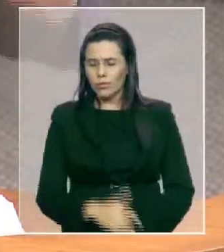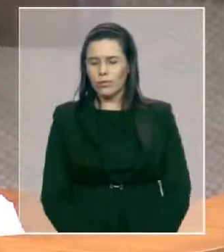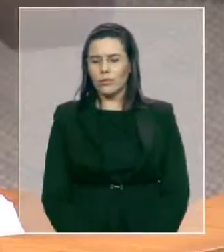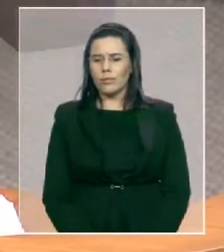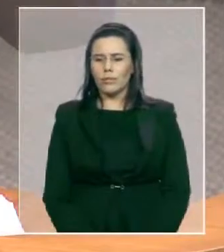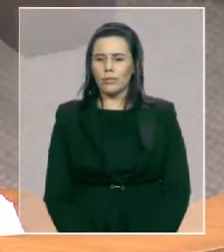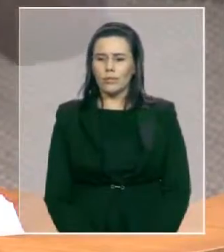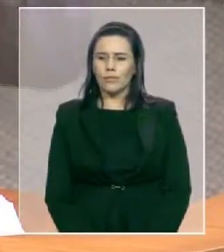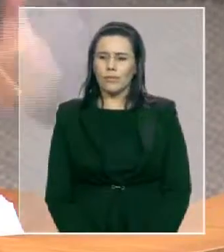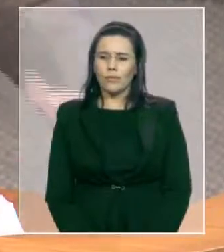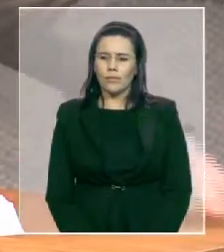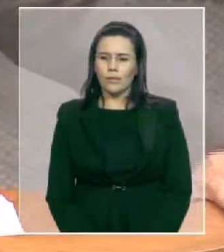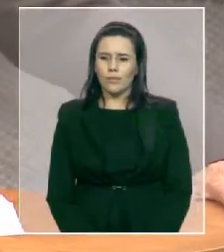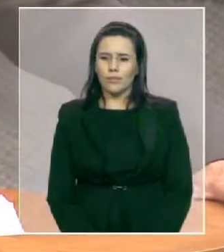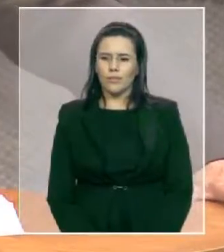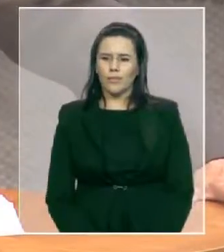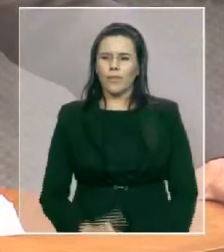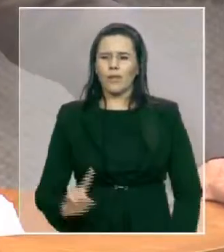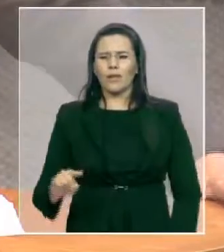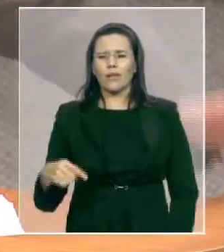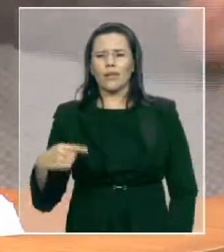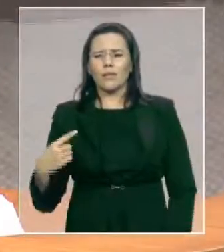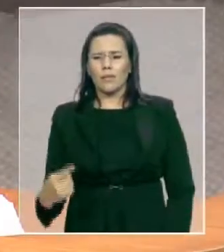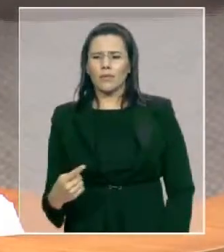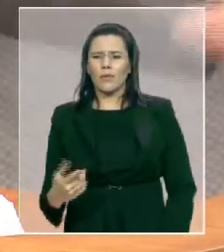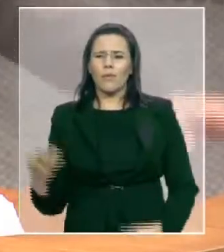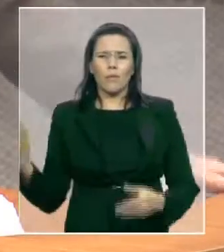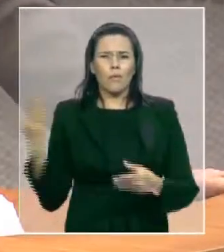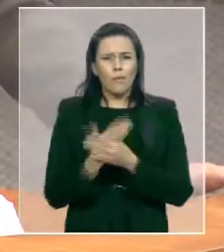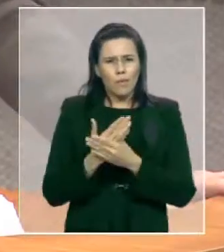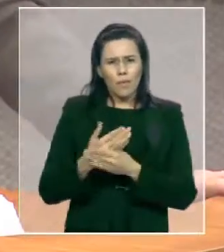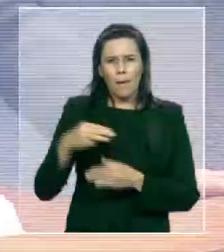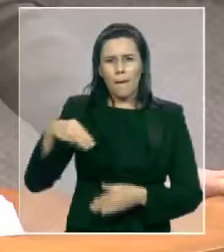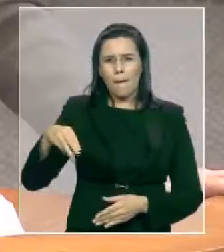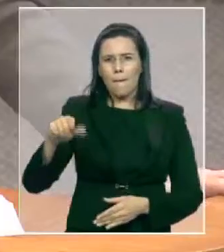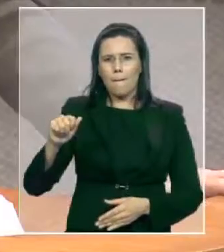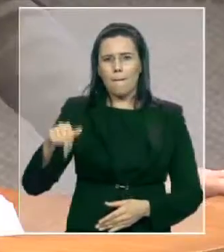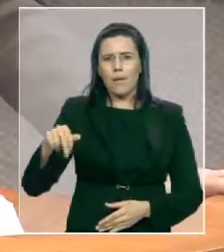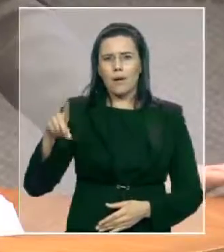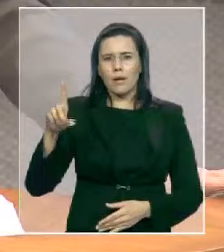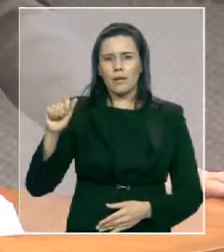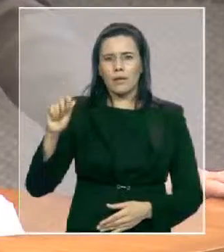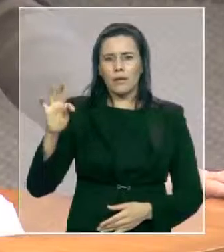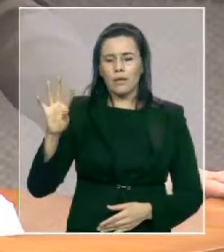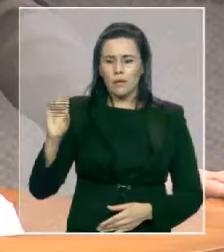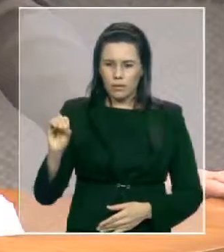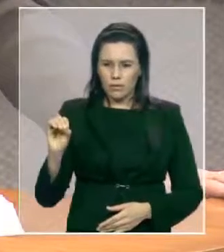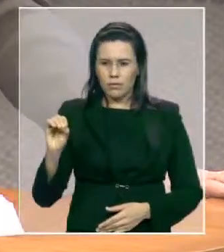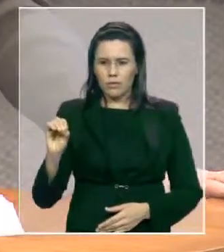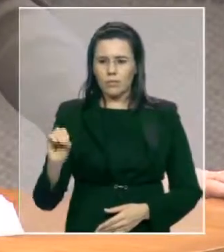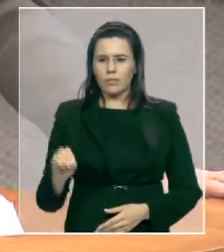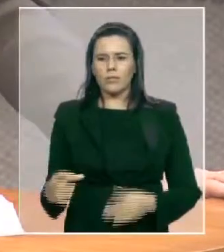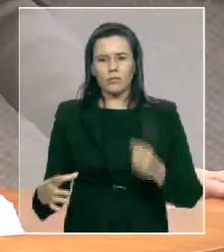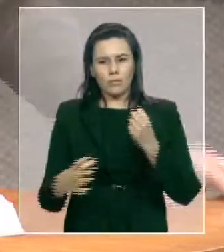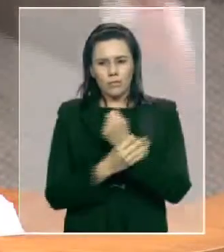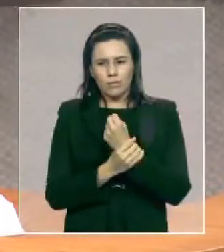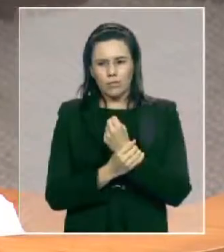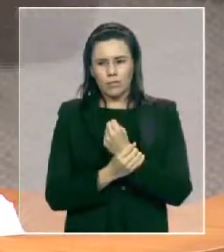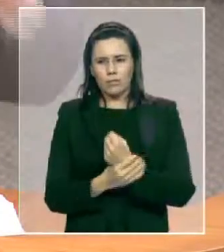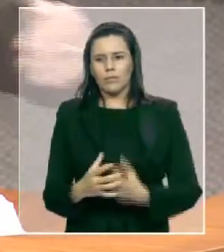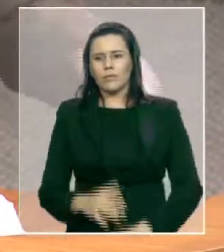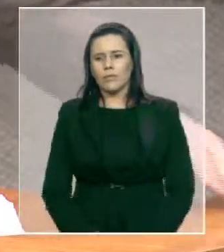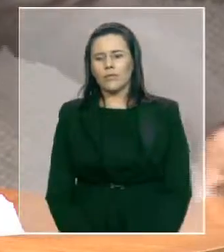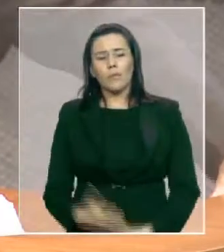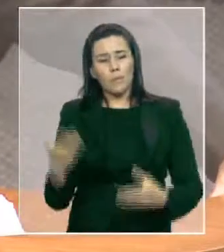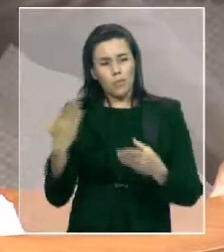de 2011, ele entrou com mandado de segurança. Só um minuto para concluir, senhor presidente. entrou em 2008, ganhou a liminar, e só